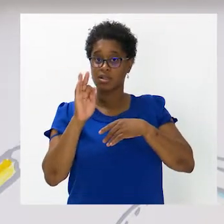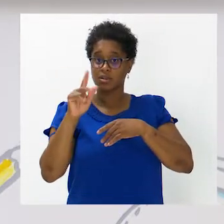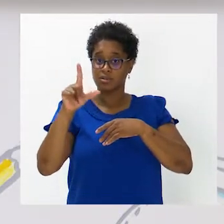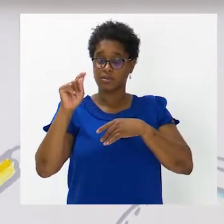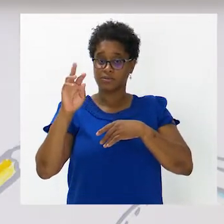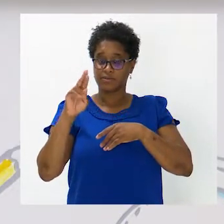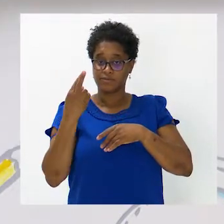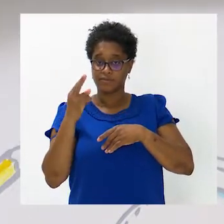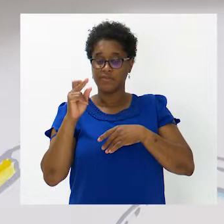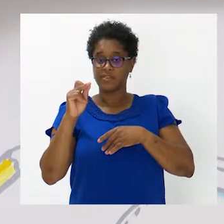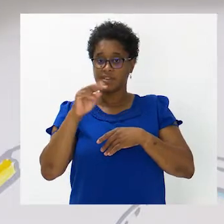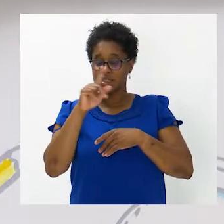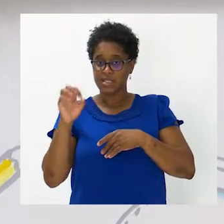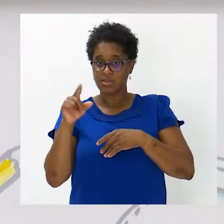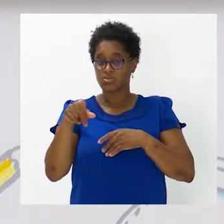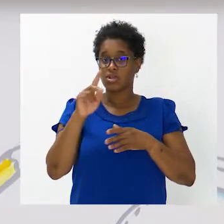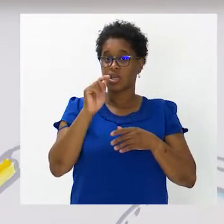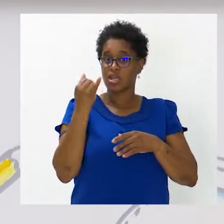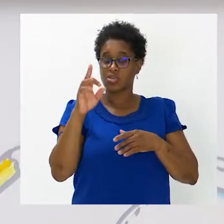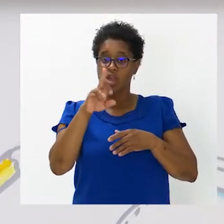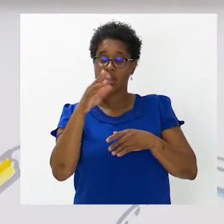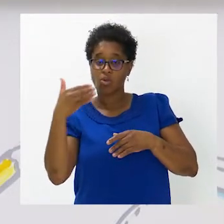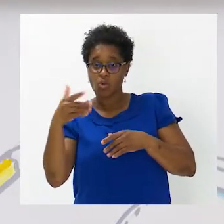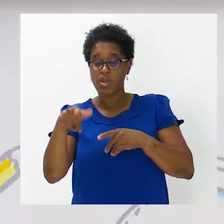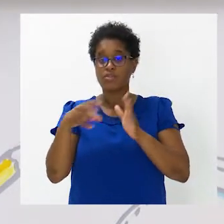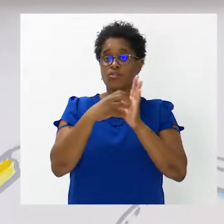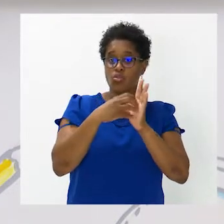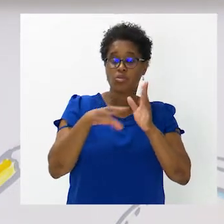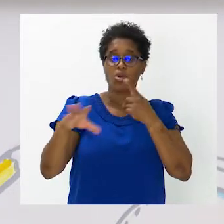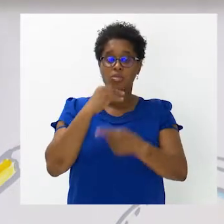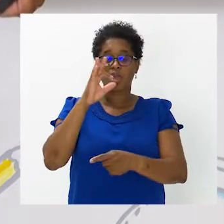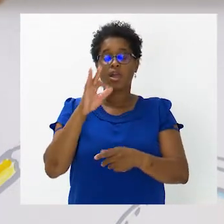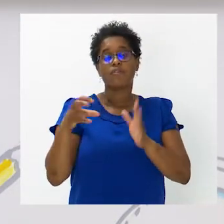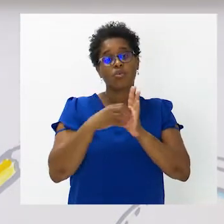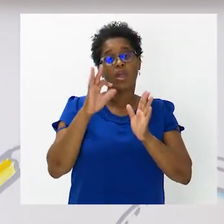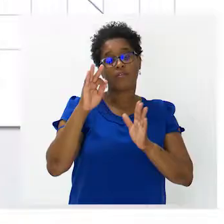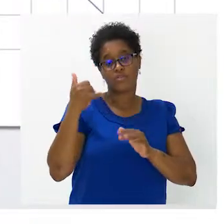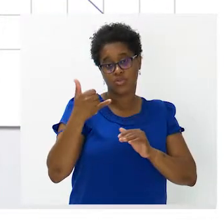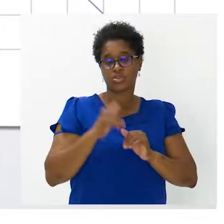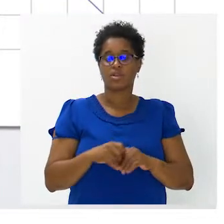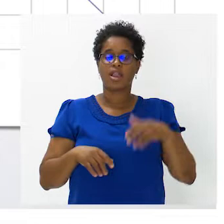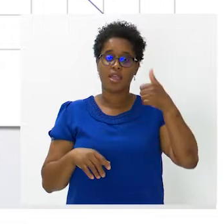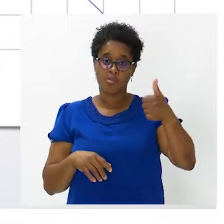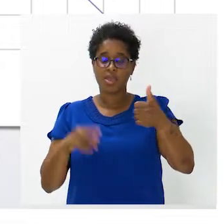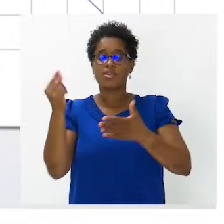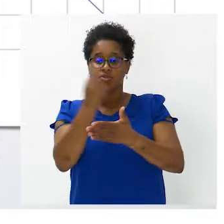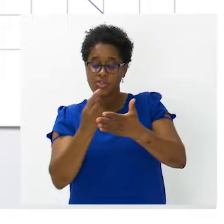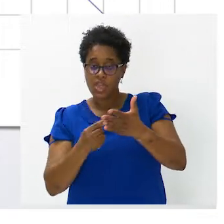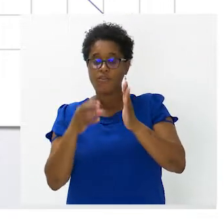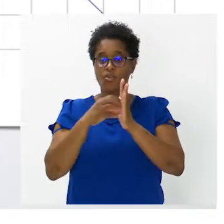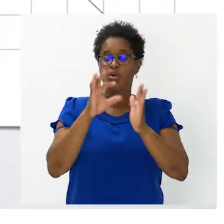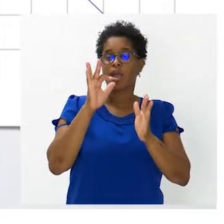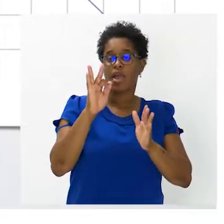este eixo R1 desta figura para obter a figura F2. A linha B desenha a